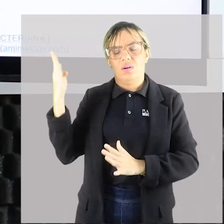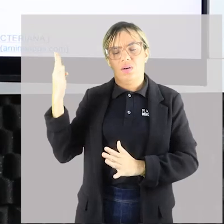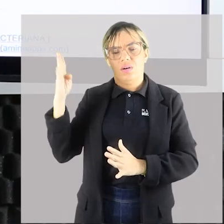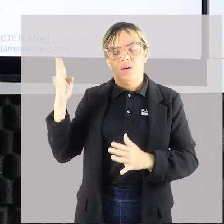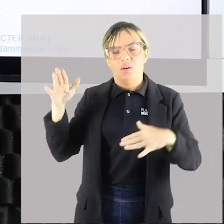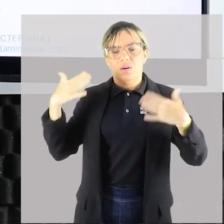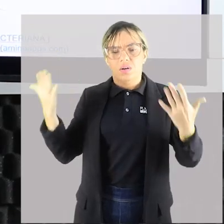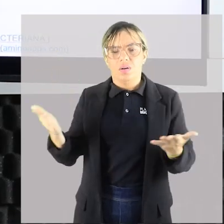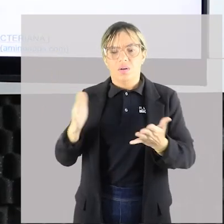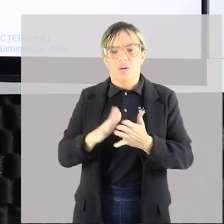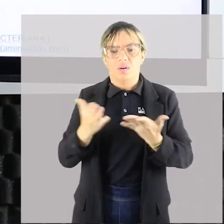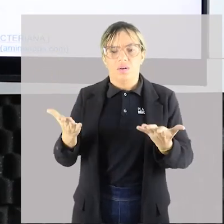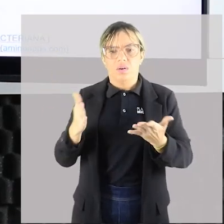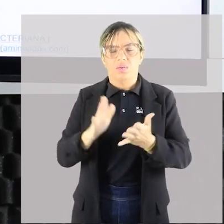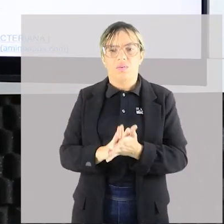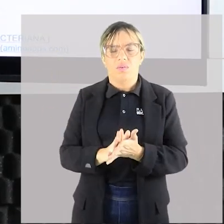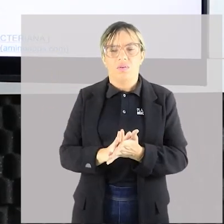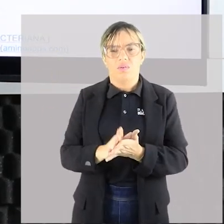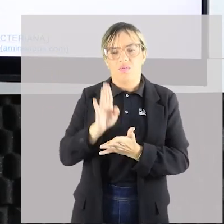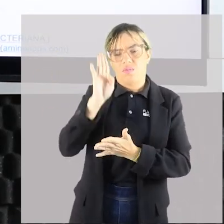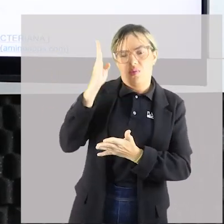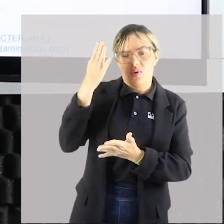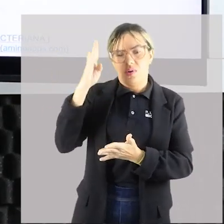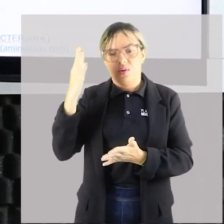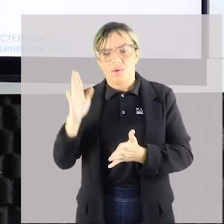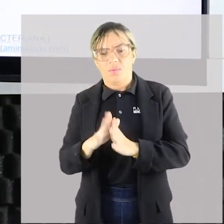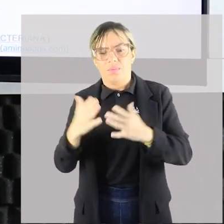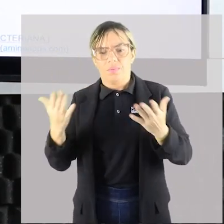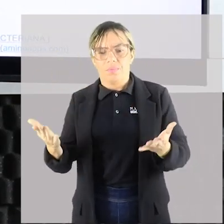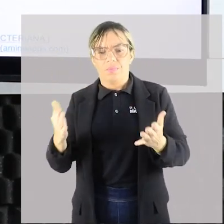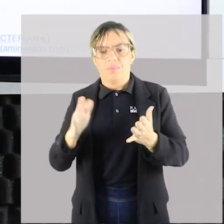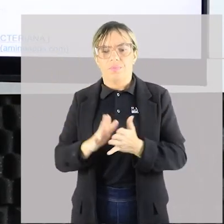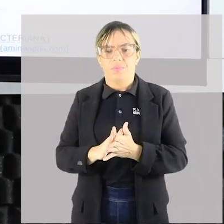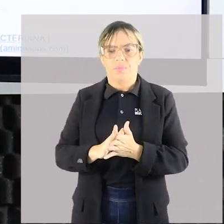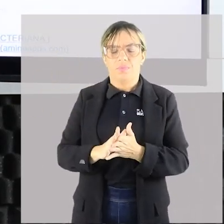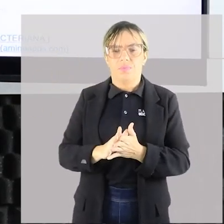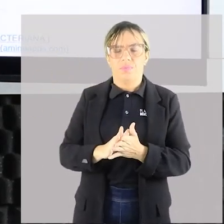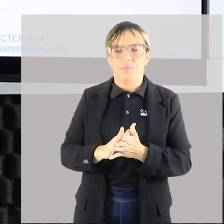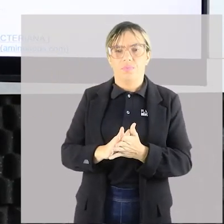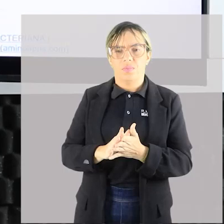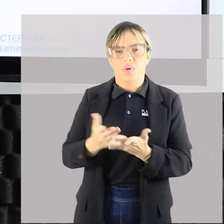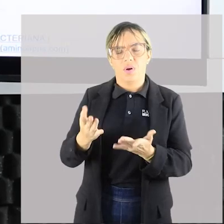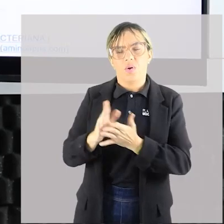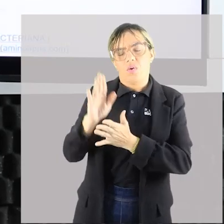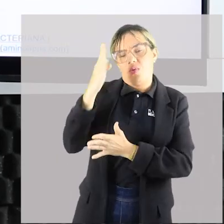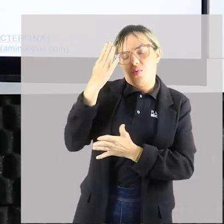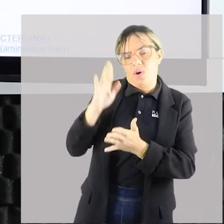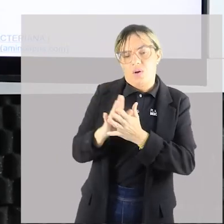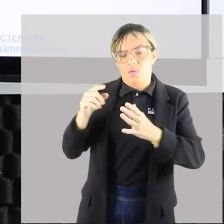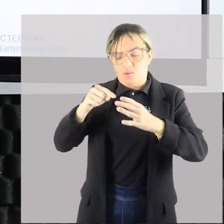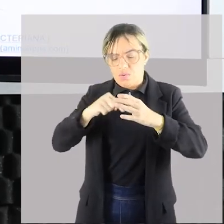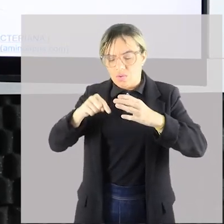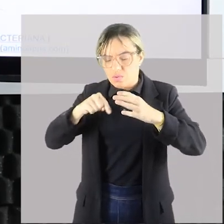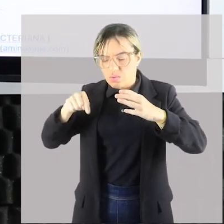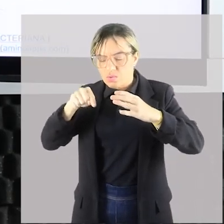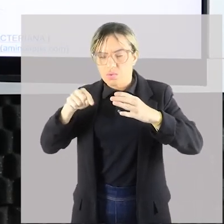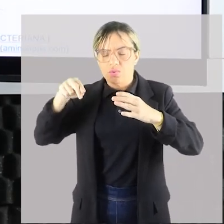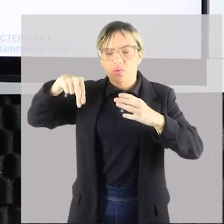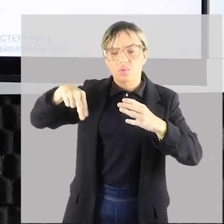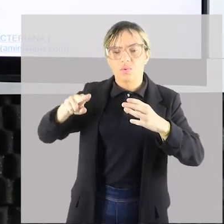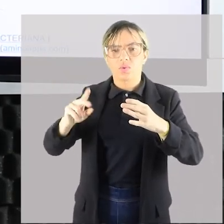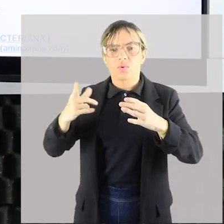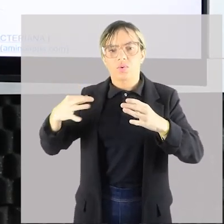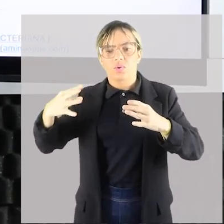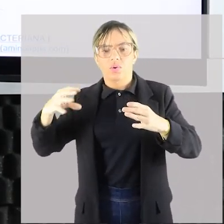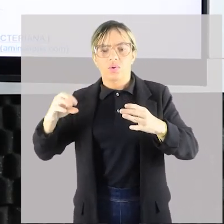se remete ali a algo que seja falso, tá certo? Então seria um falso núcleo, tá bom? Dentro dessa estrutura a